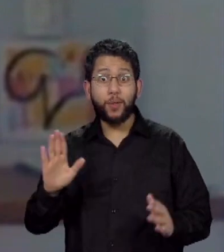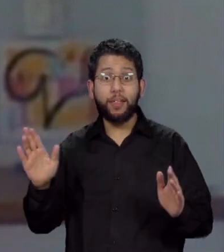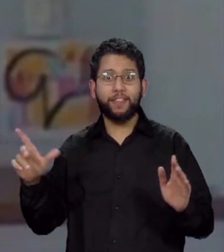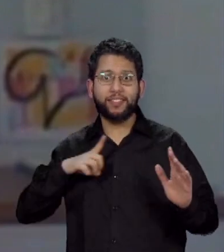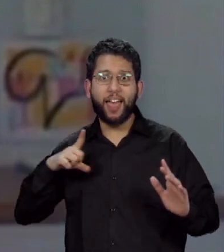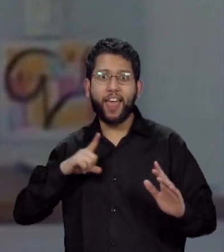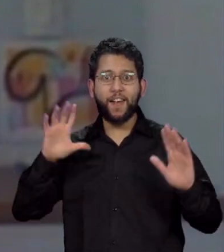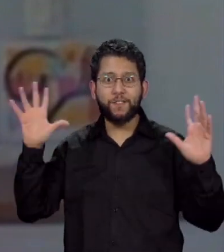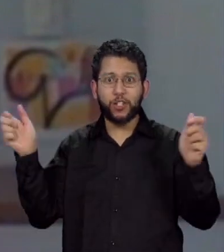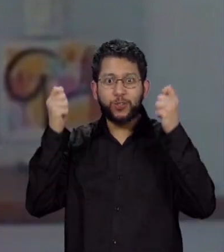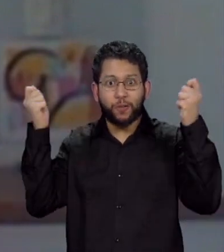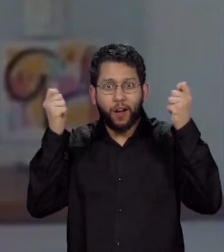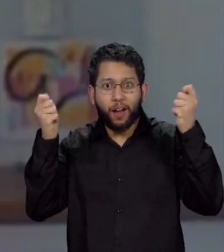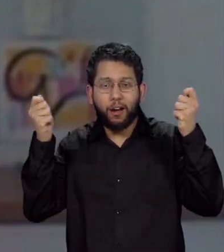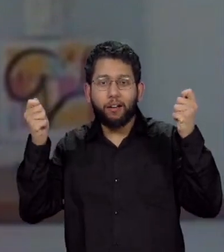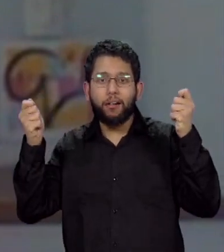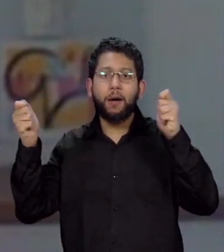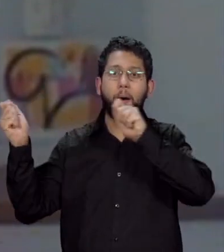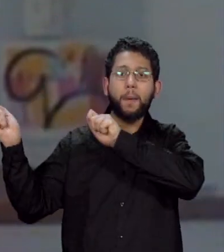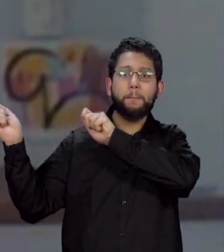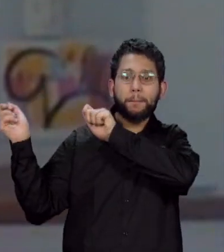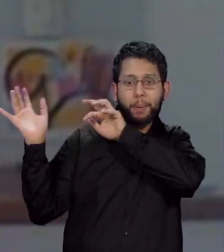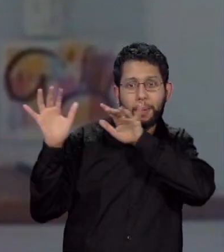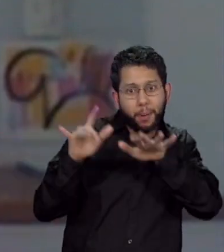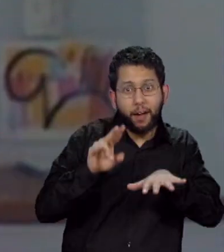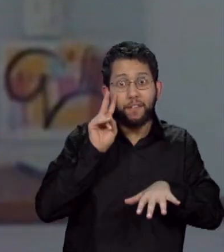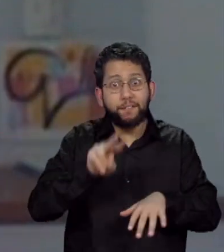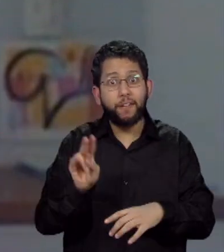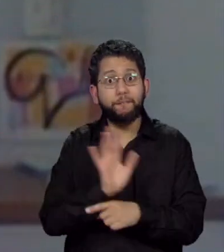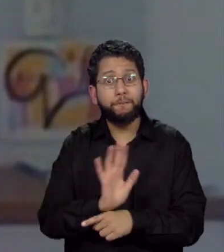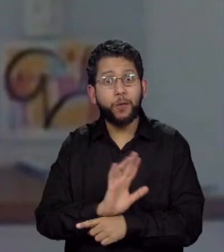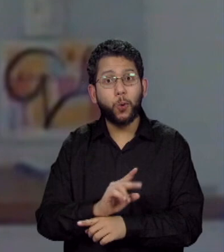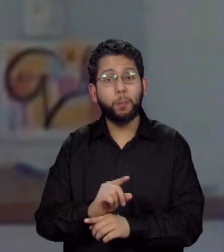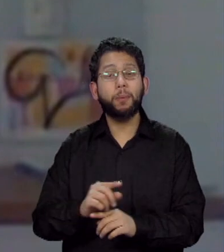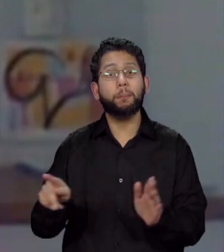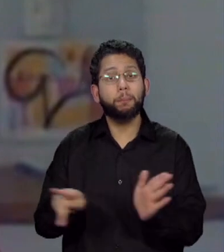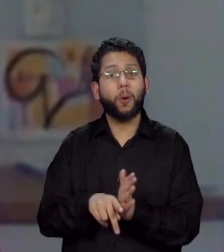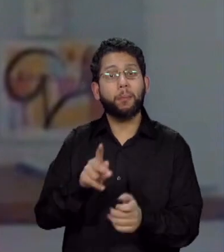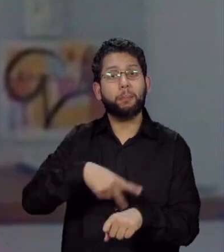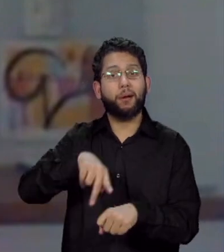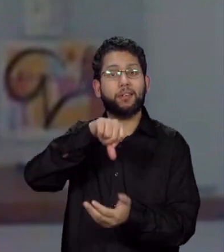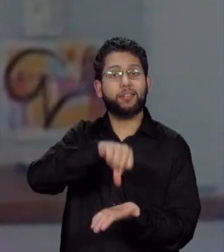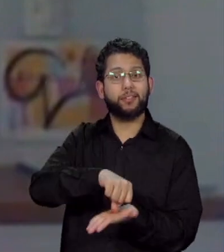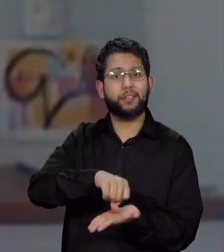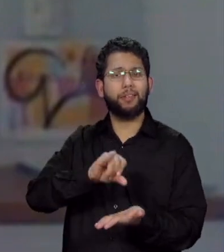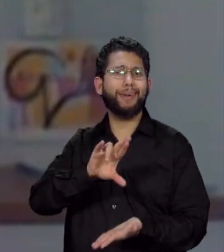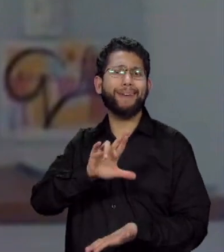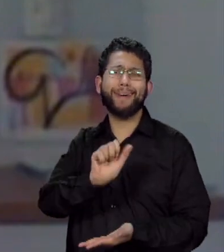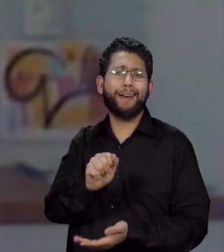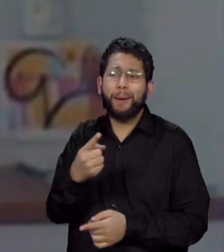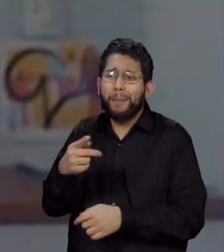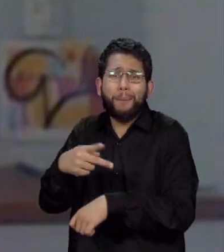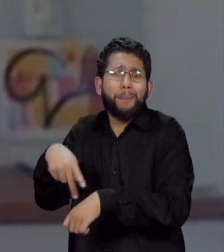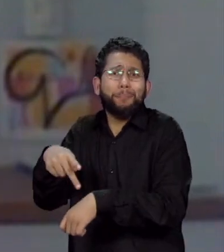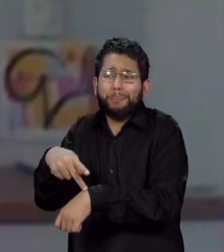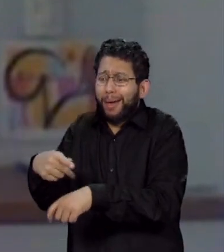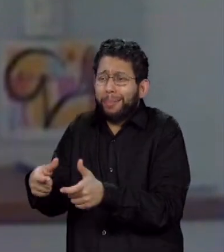acesso a essa produção. E me intrigou muito o caso Irã, né? Porque é um país pequeno, de